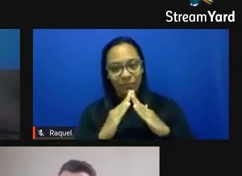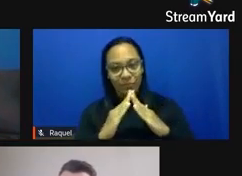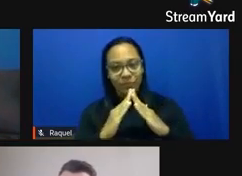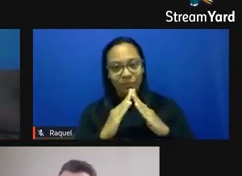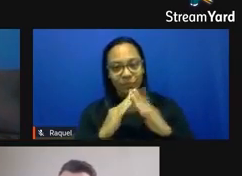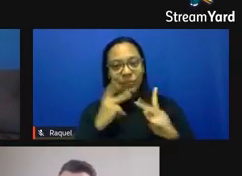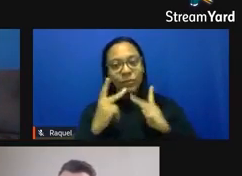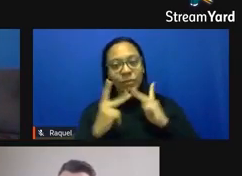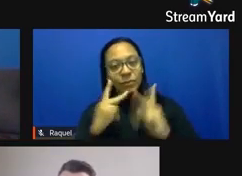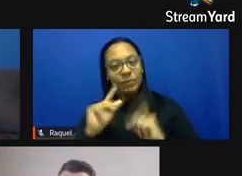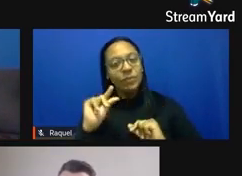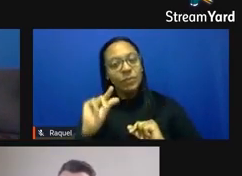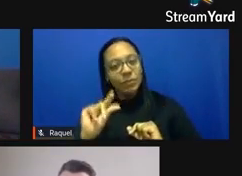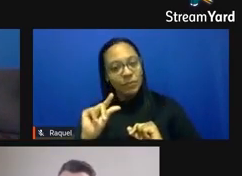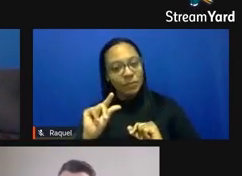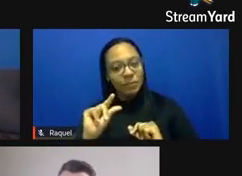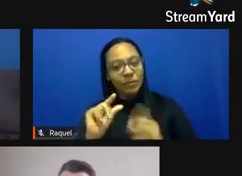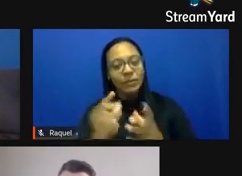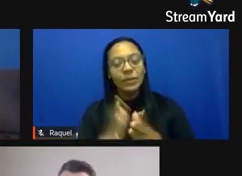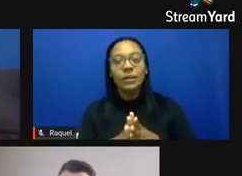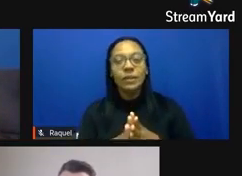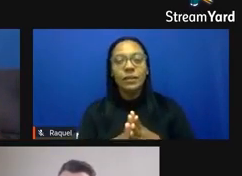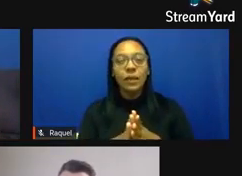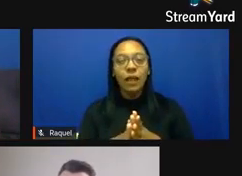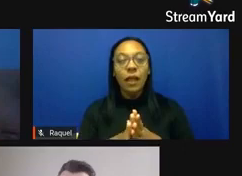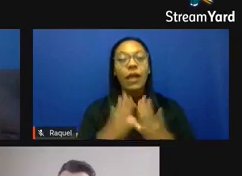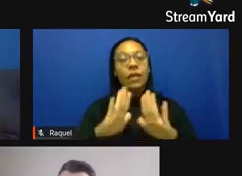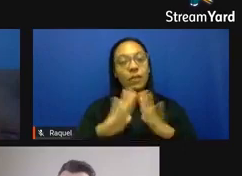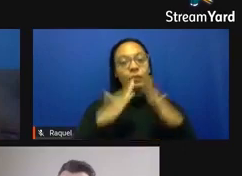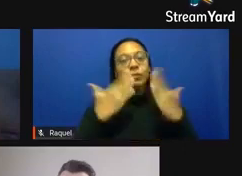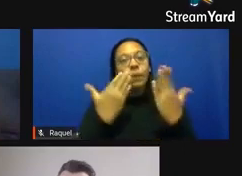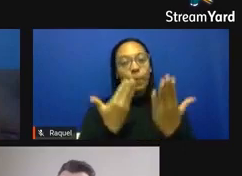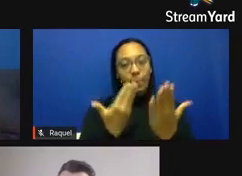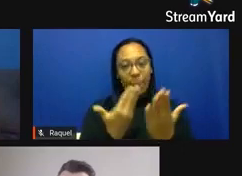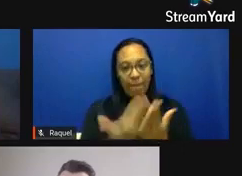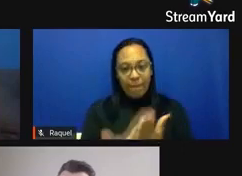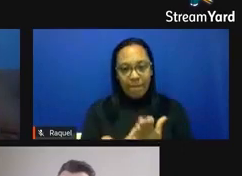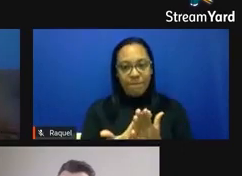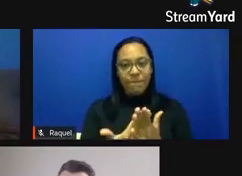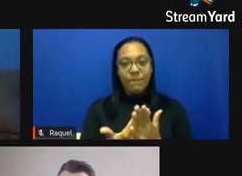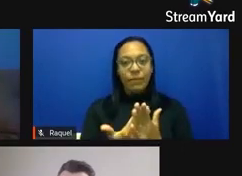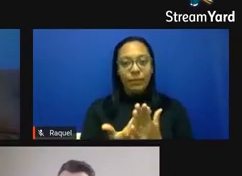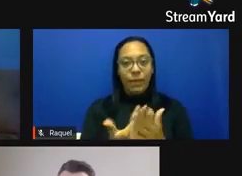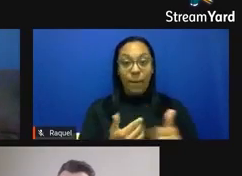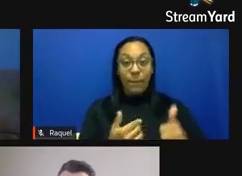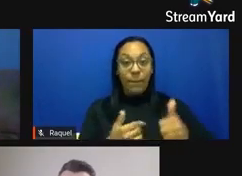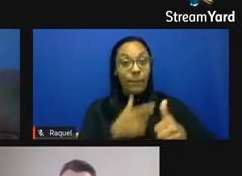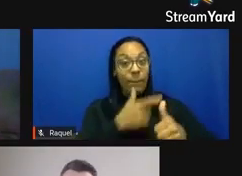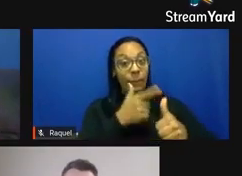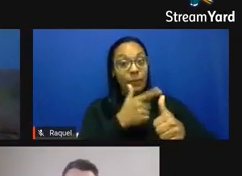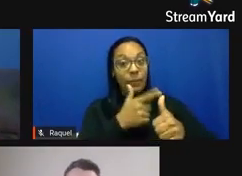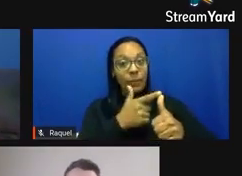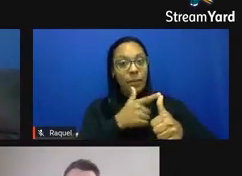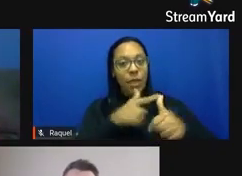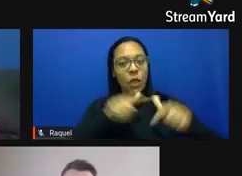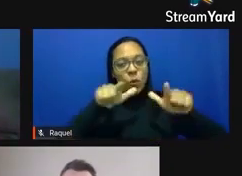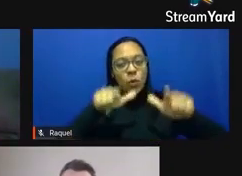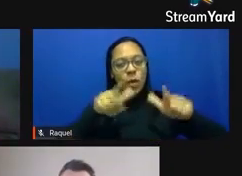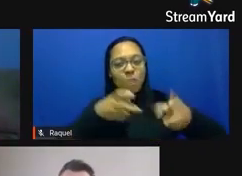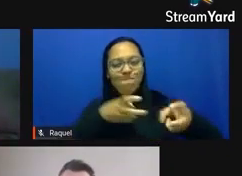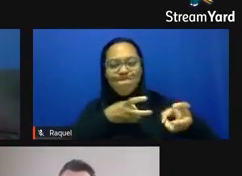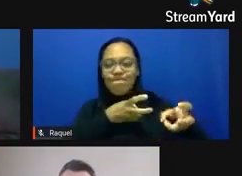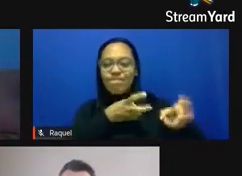isso, porque muitas vezes a escola é o primeiro lugar onde se identifica que